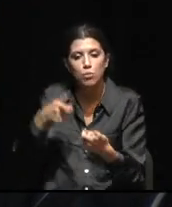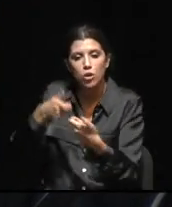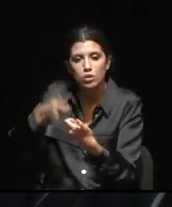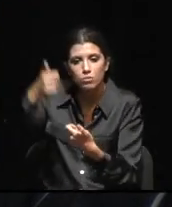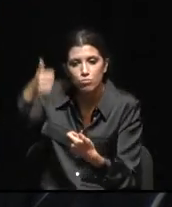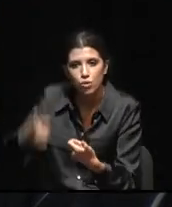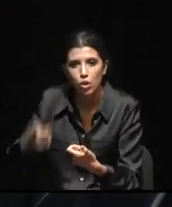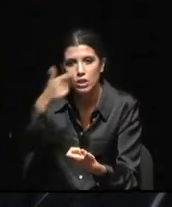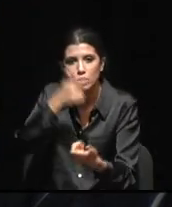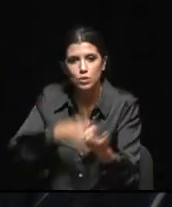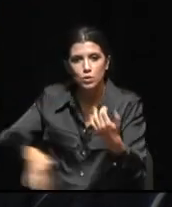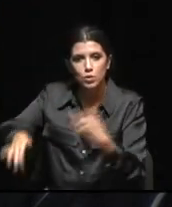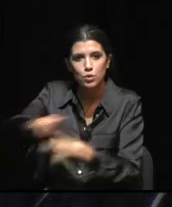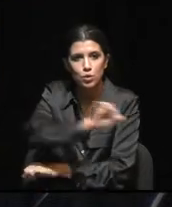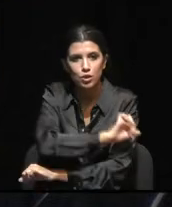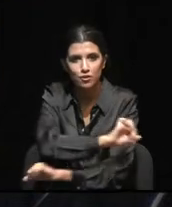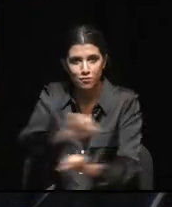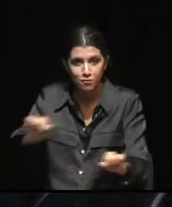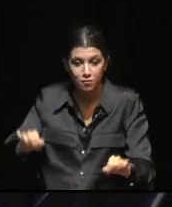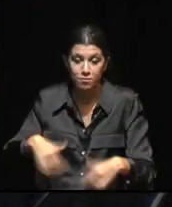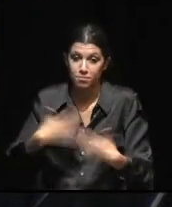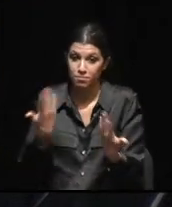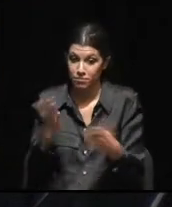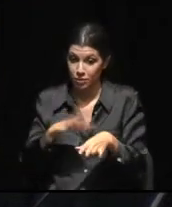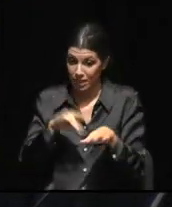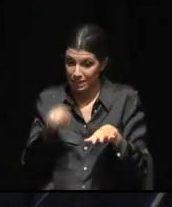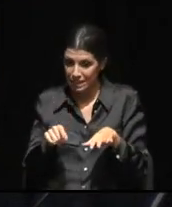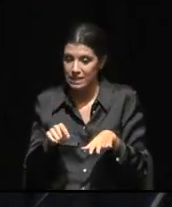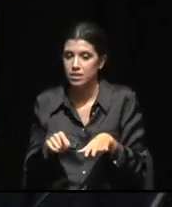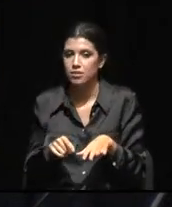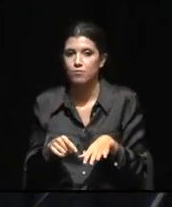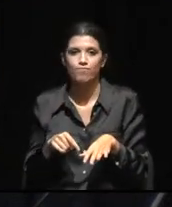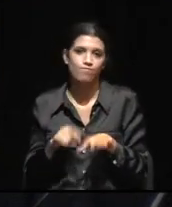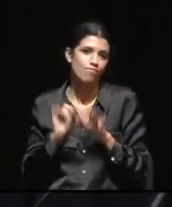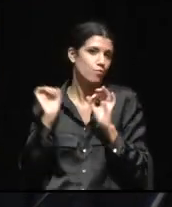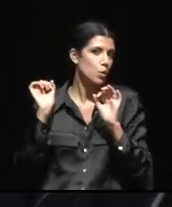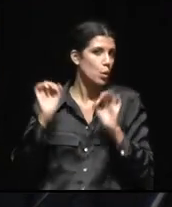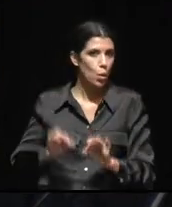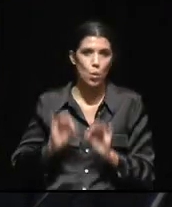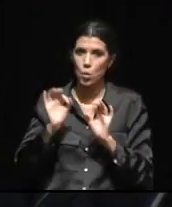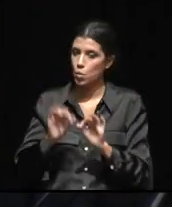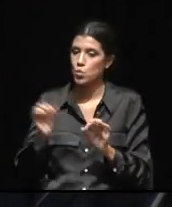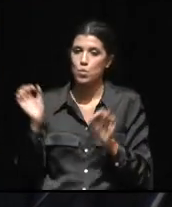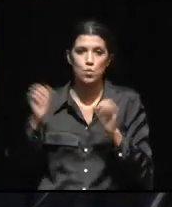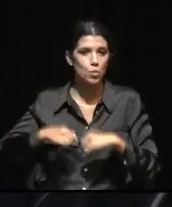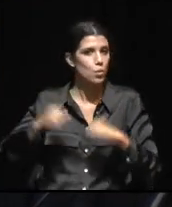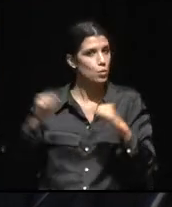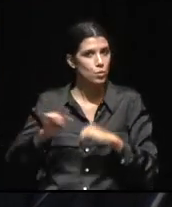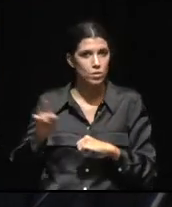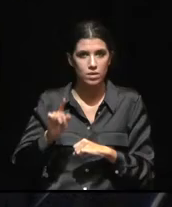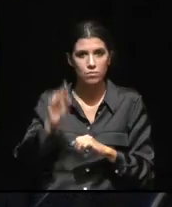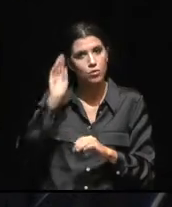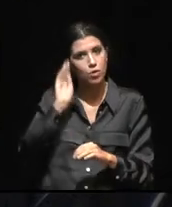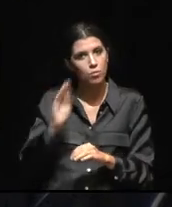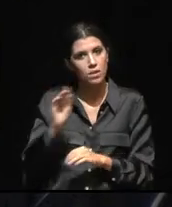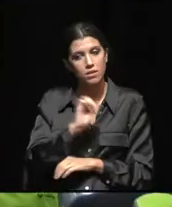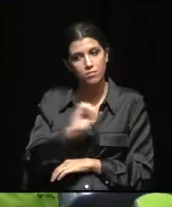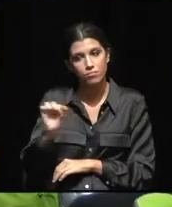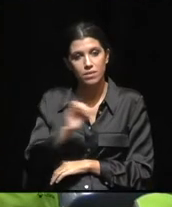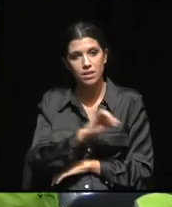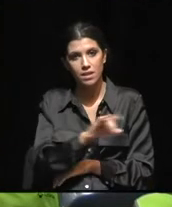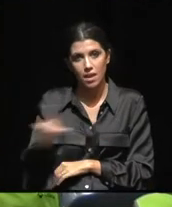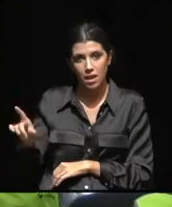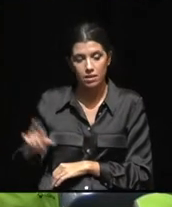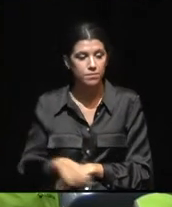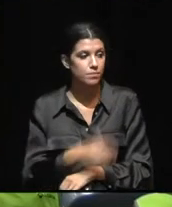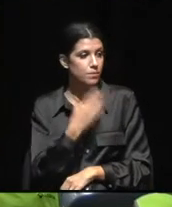soluções às populações deste modo não podemos acompanhar esta recomendação da iniciativa Liberal Muito obrigado